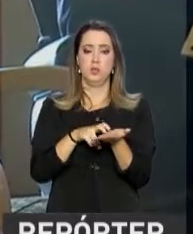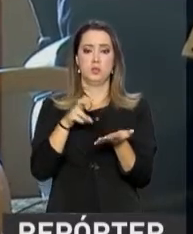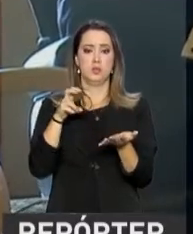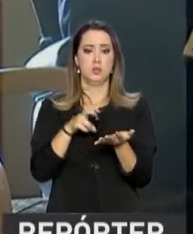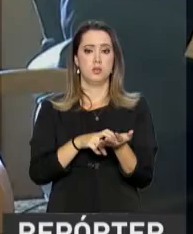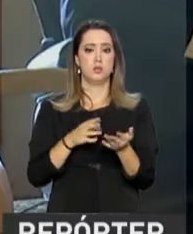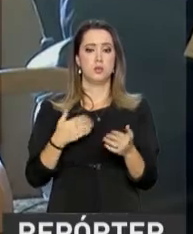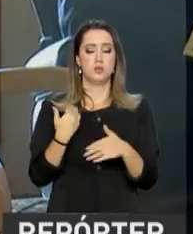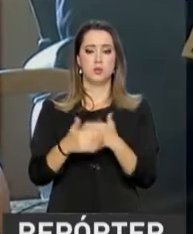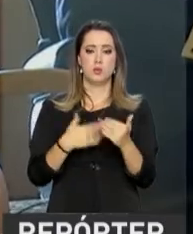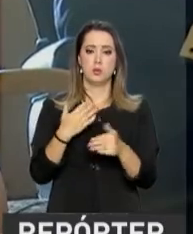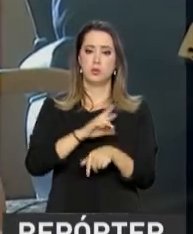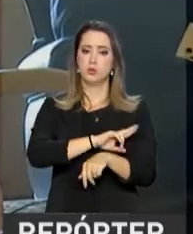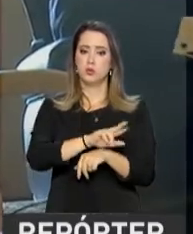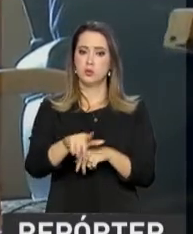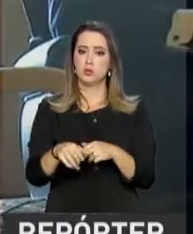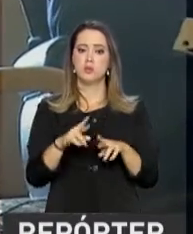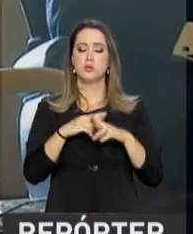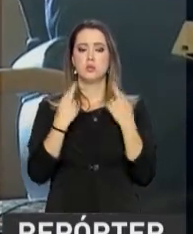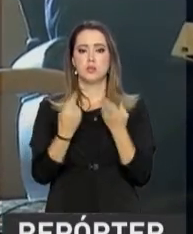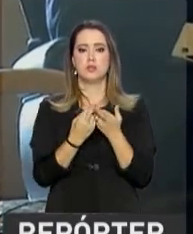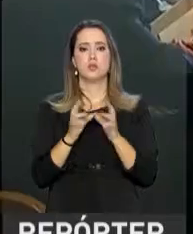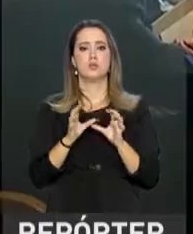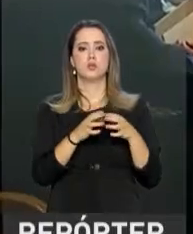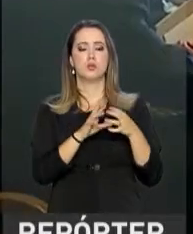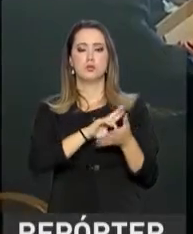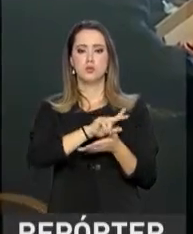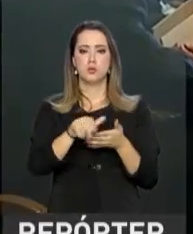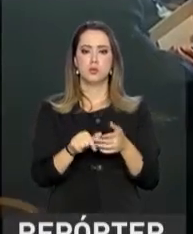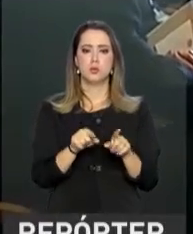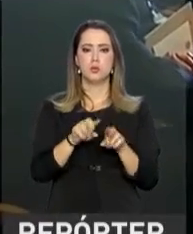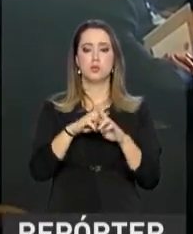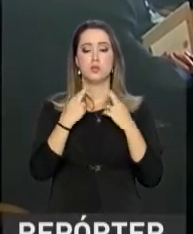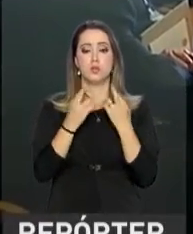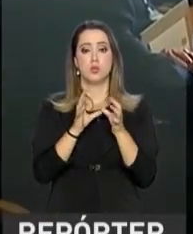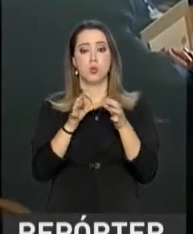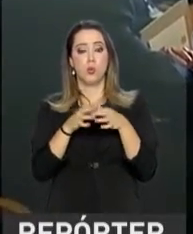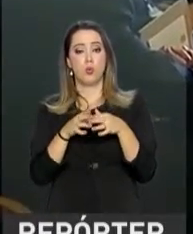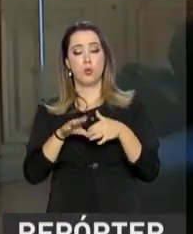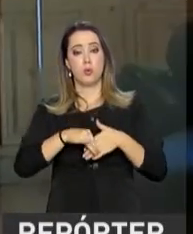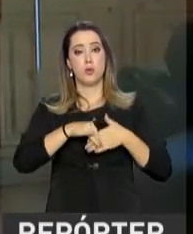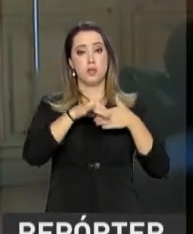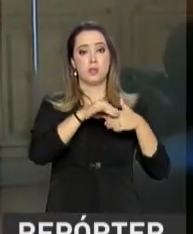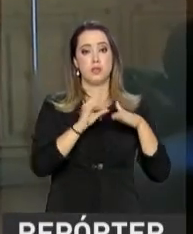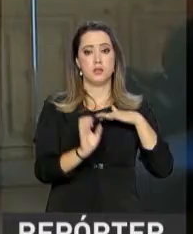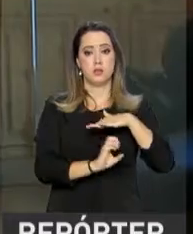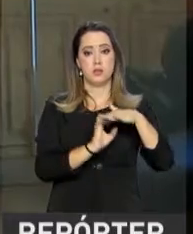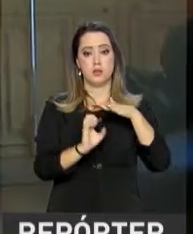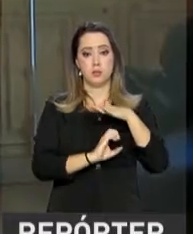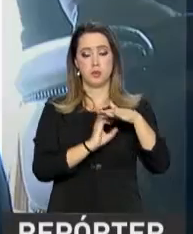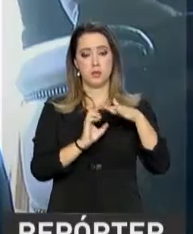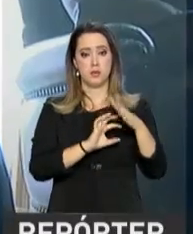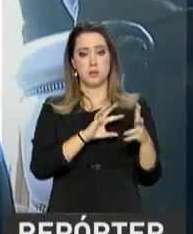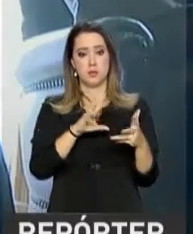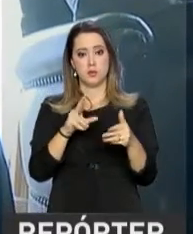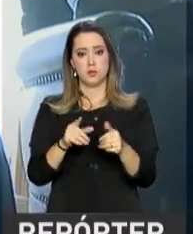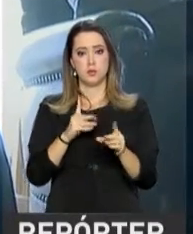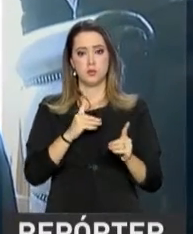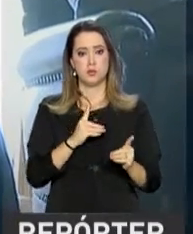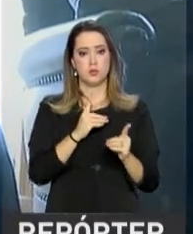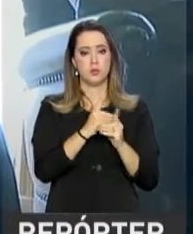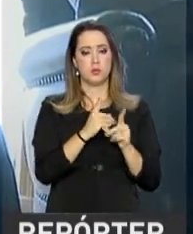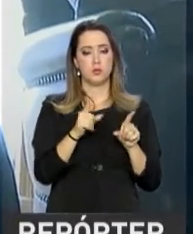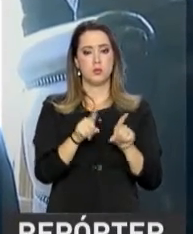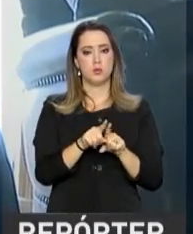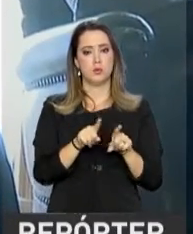michel temer manteve uma série de reuniões bilaterais se reuniu com executivos de importantes empresas globais e se encontrou ainda